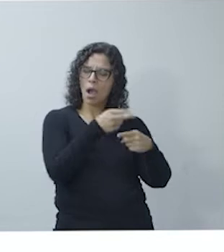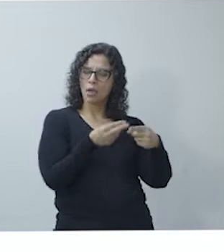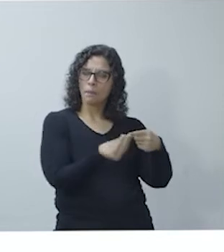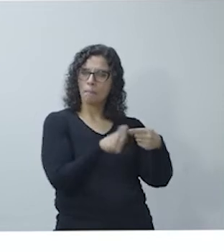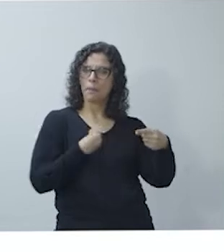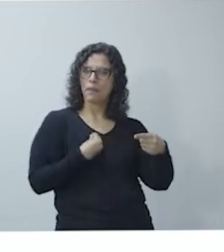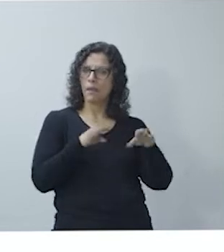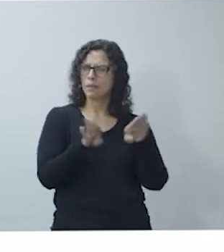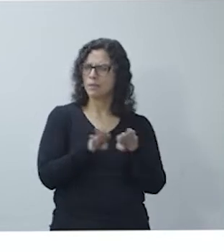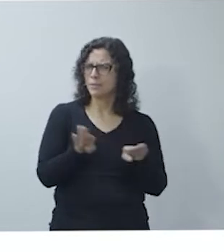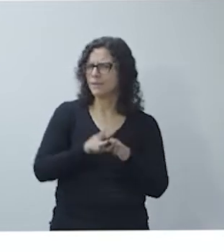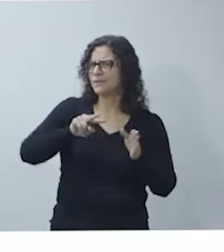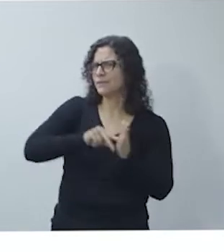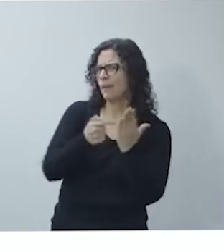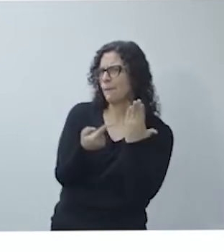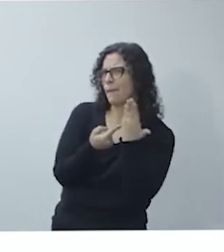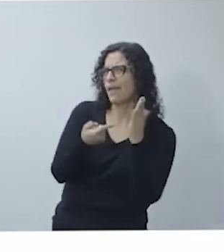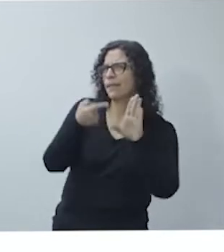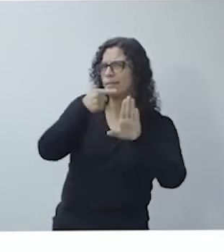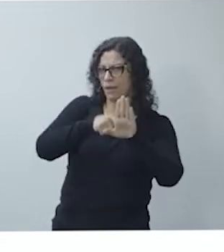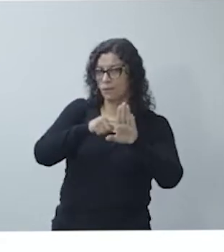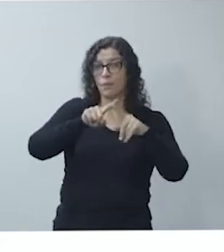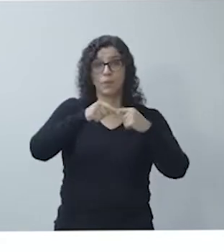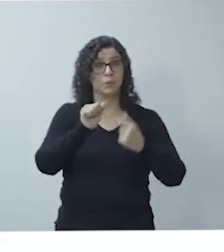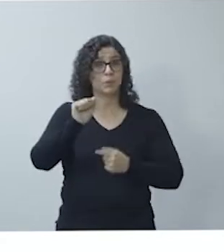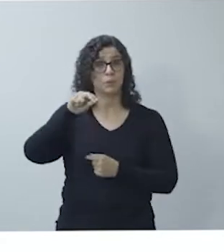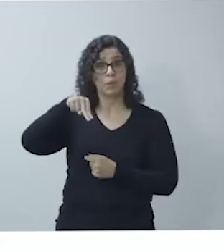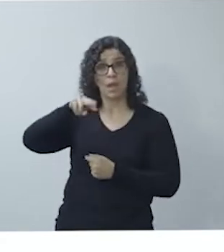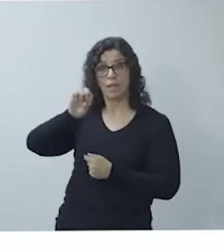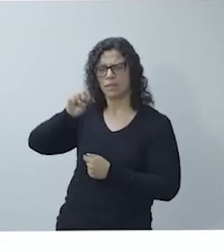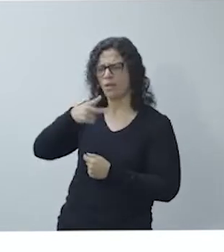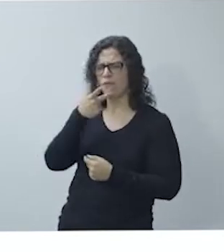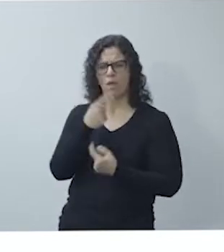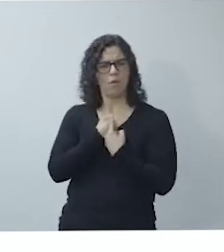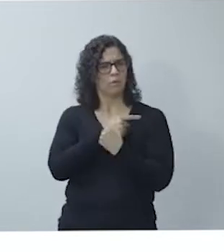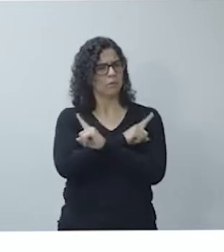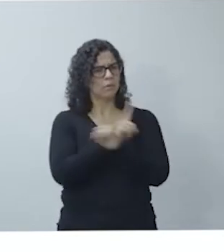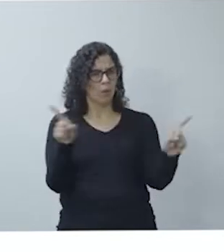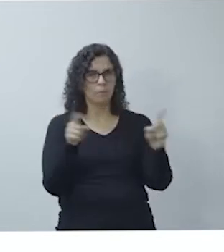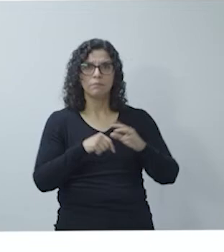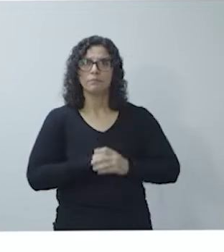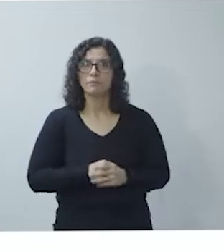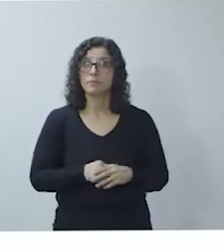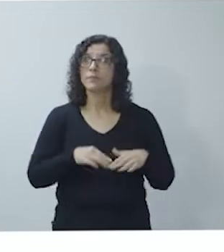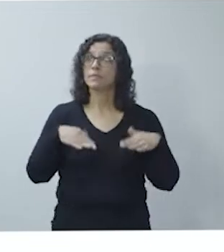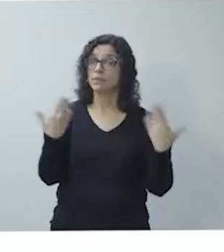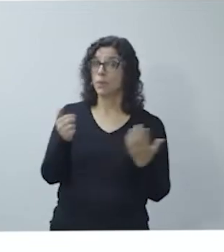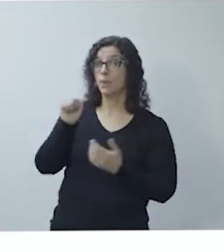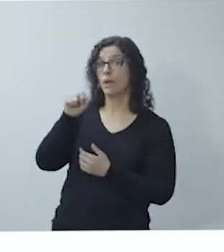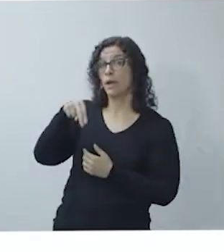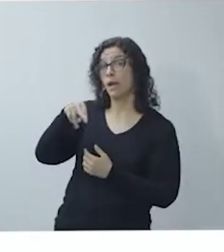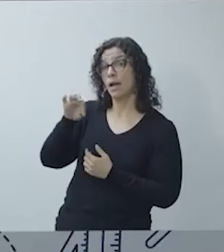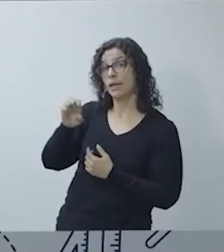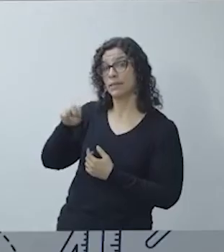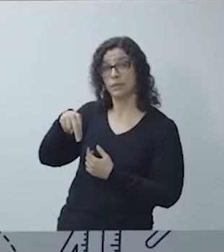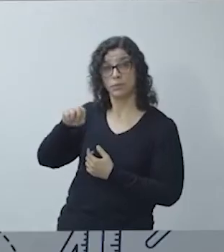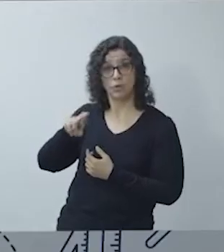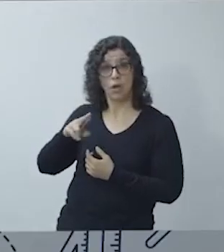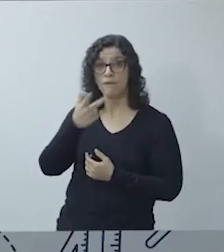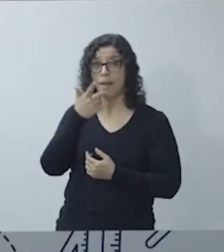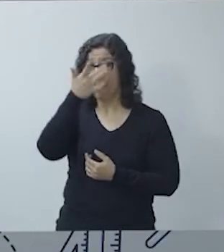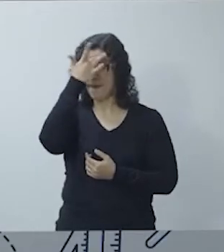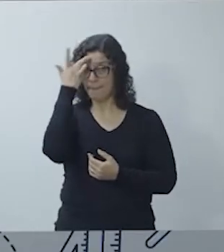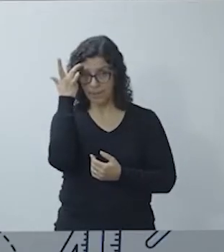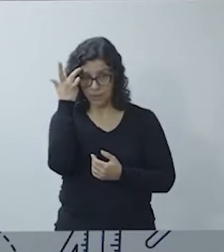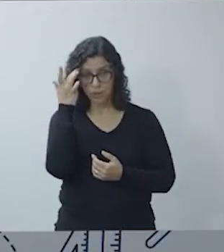nós. Antenor, diante da evidência, negou-se. Afinal, Antenor é quem? É aquela